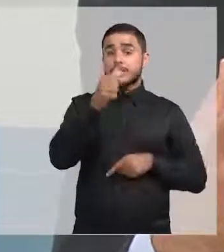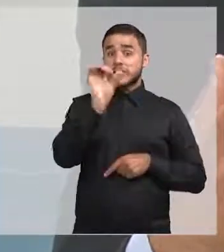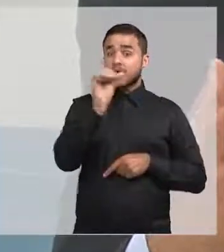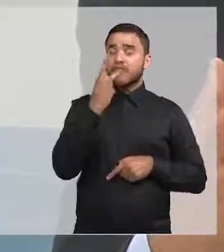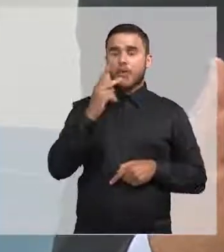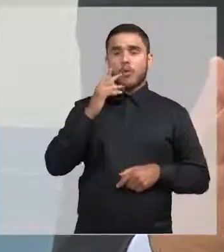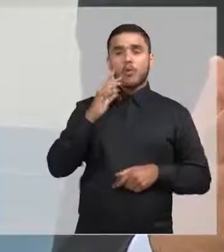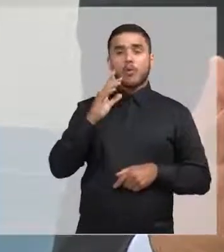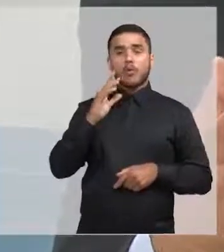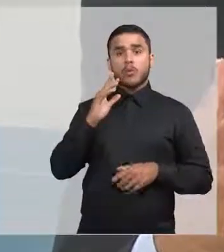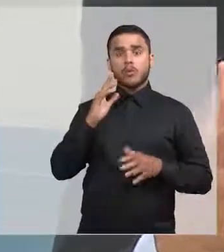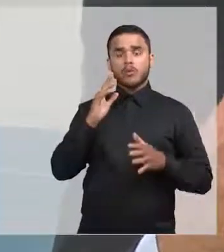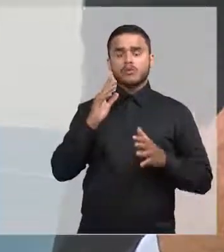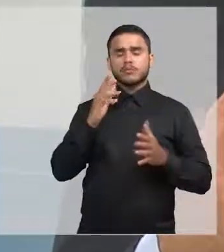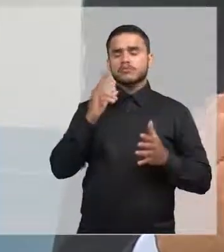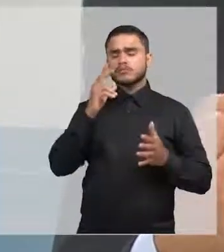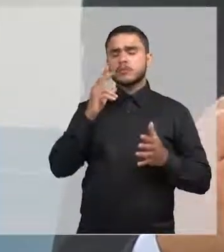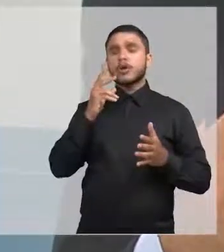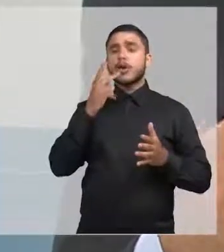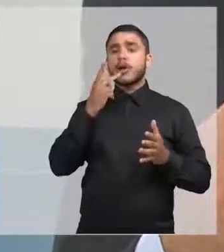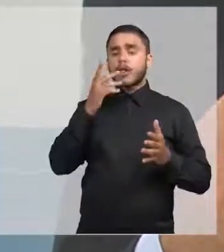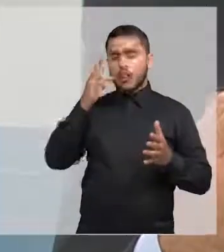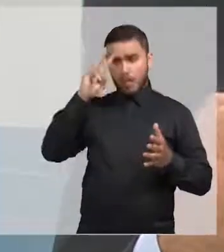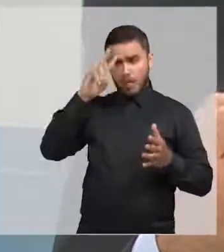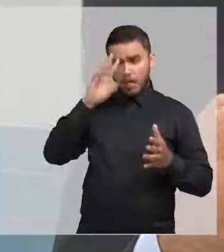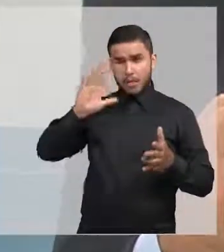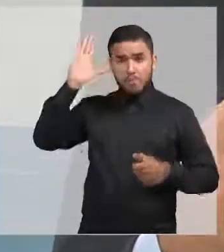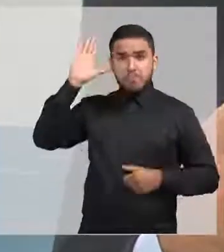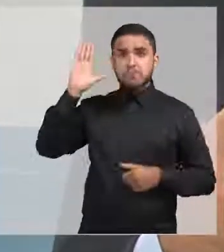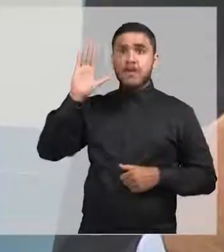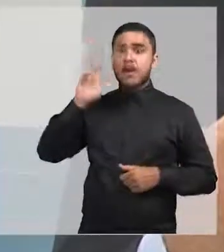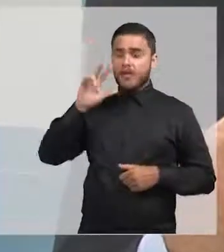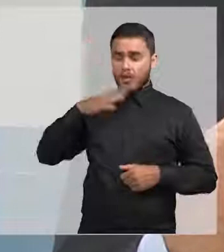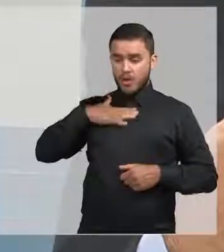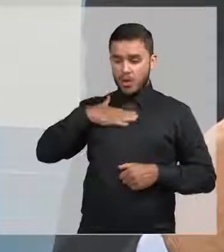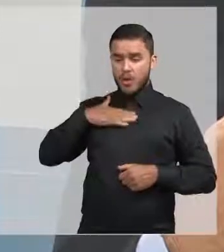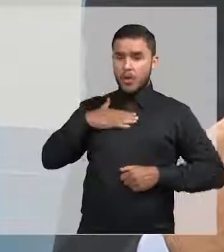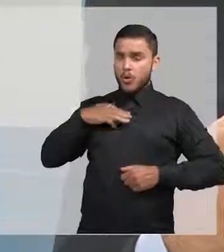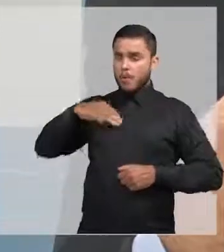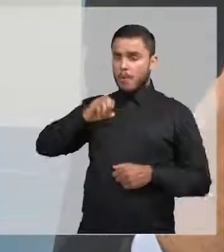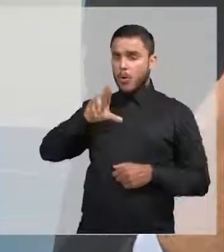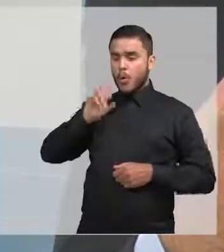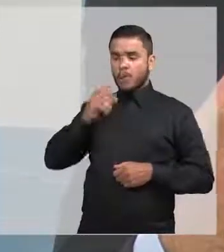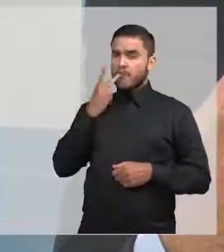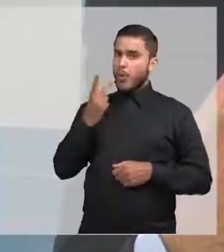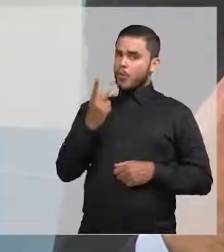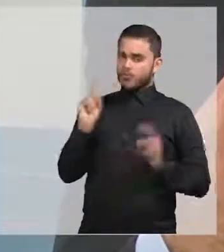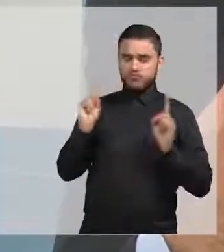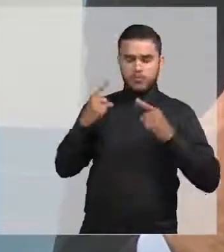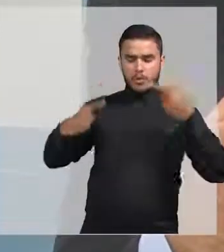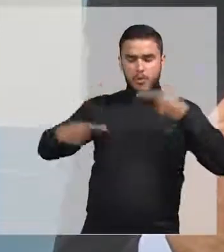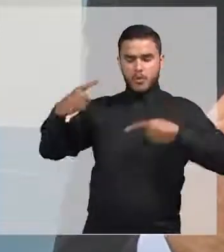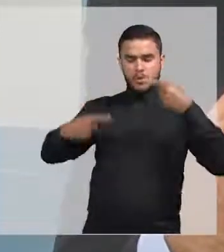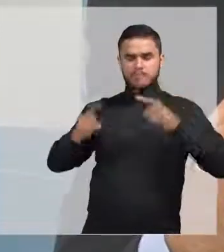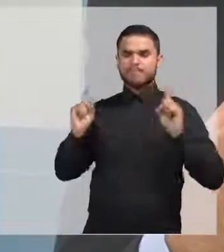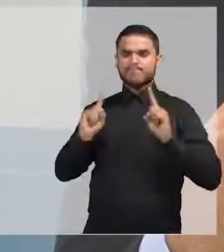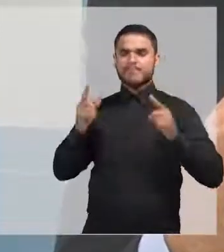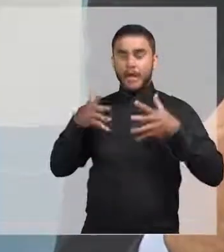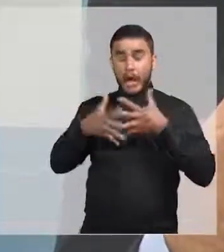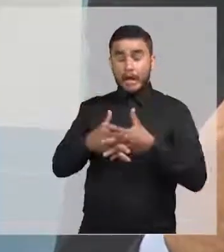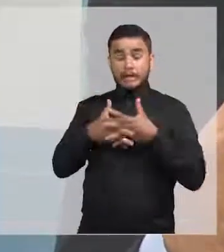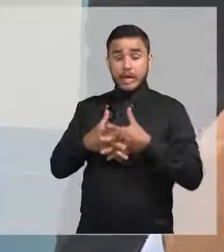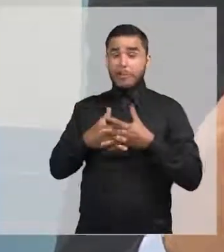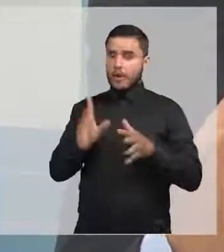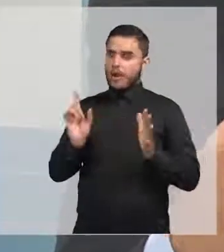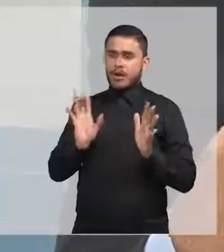em relação a essa nomeação. No título do texto no Brasil, as ambiguidades do juiz anticorrupção